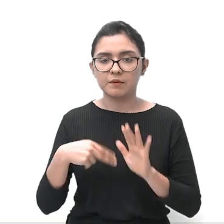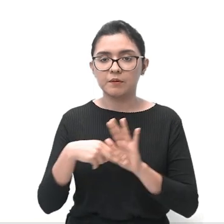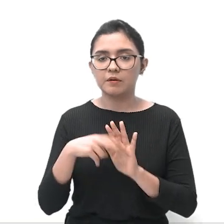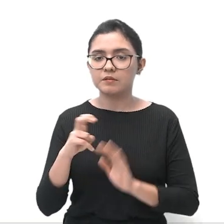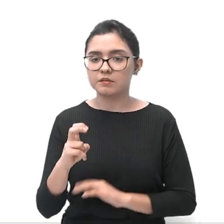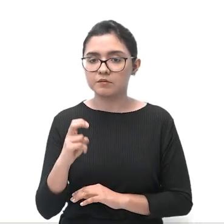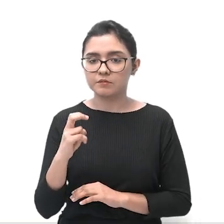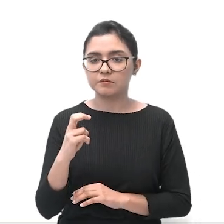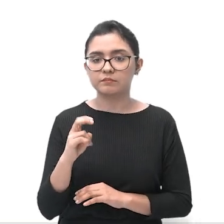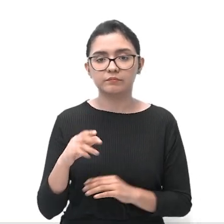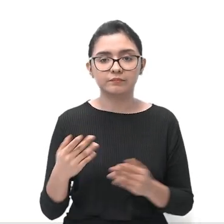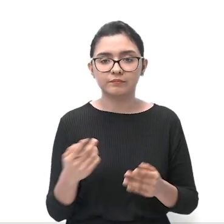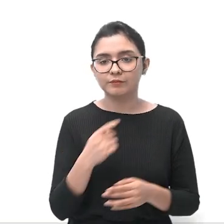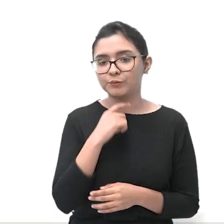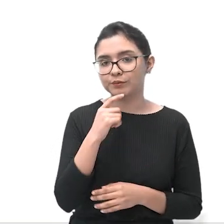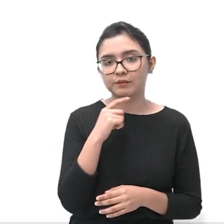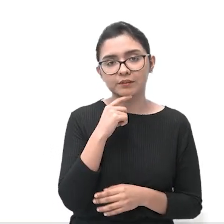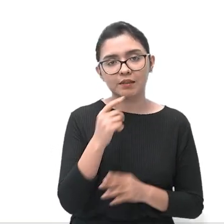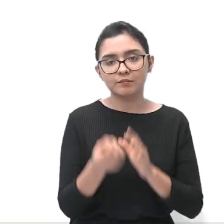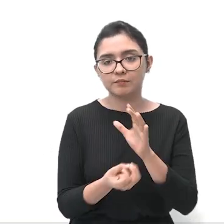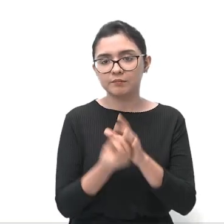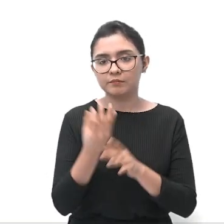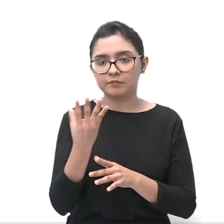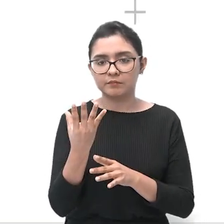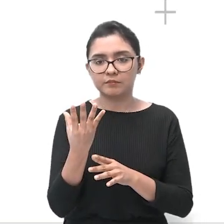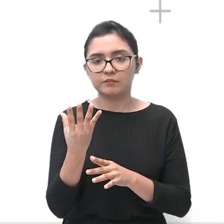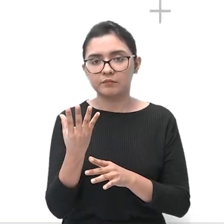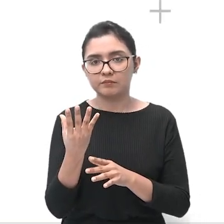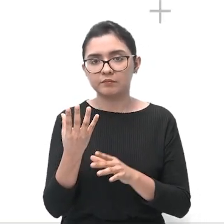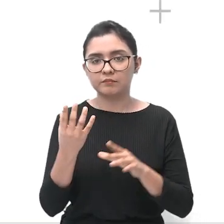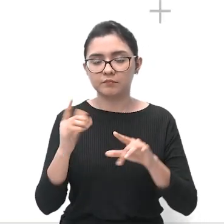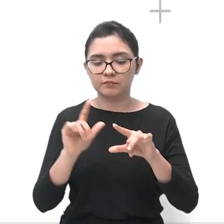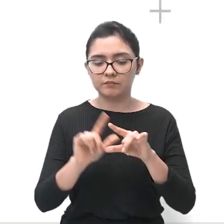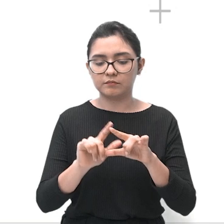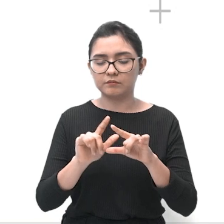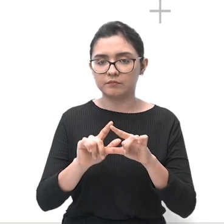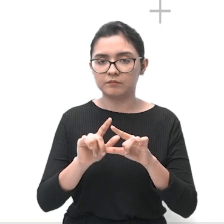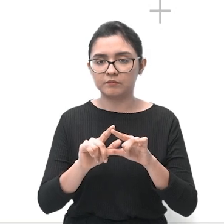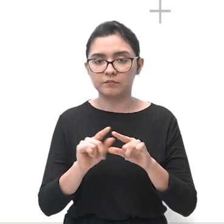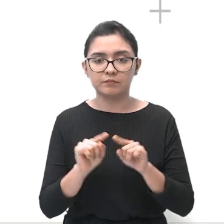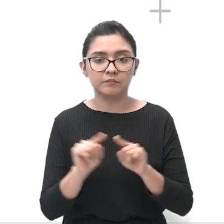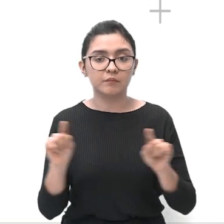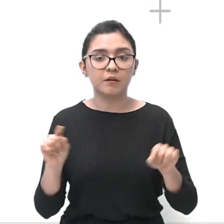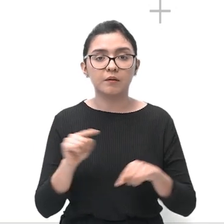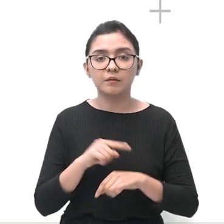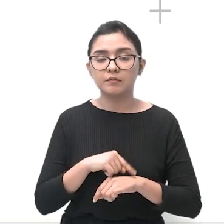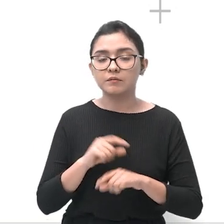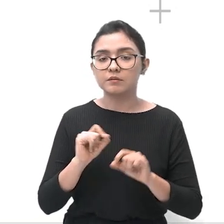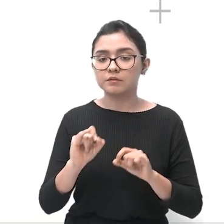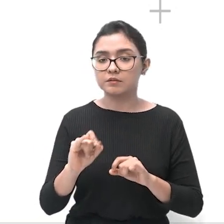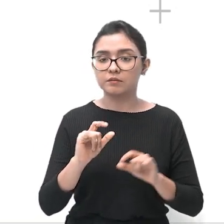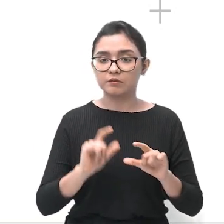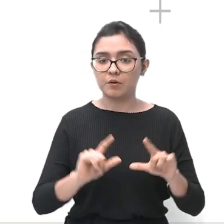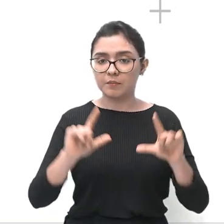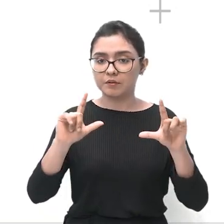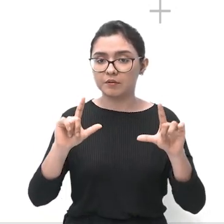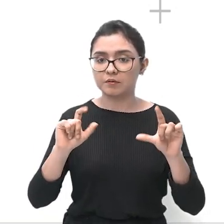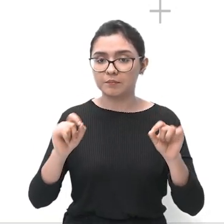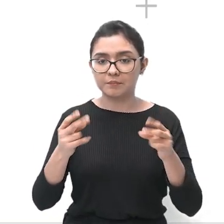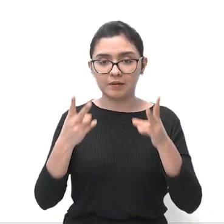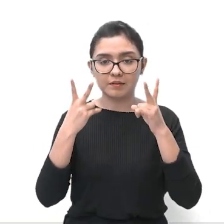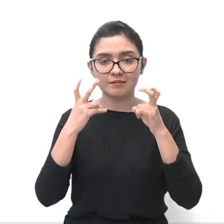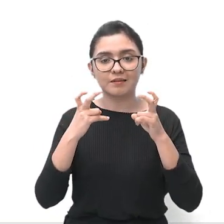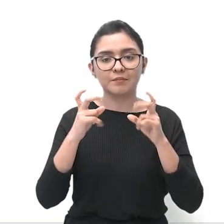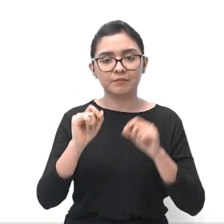a 5, ó, nós não teríamos o triângulo, porque os três pontos iam pertencer à mesma reta. Mas a partir do momento que aumenta aqui, ó o